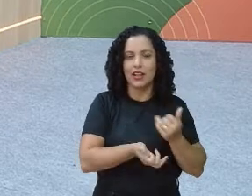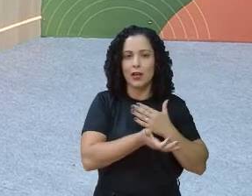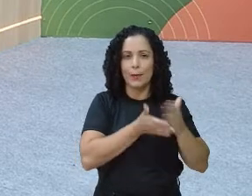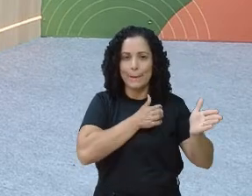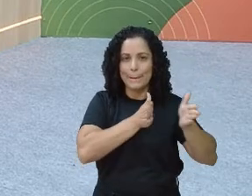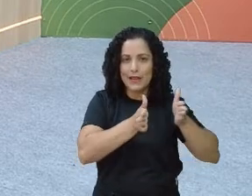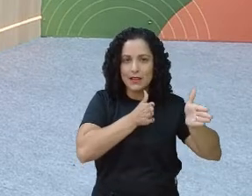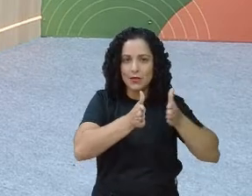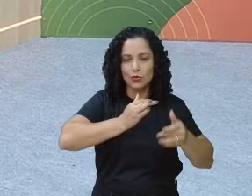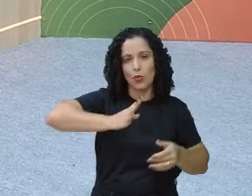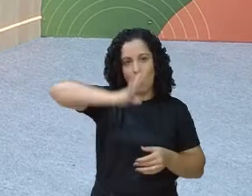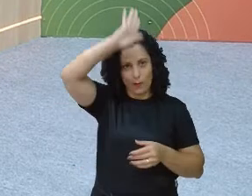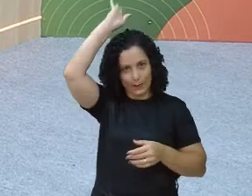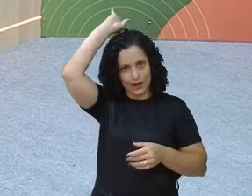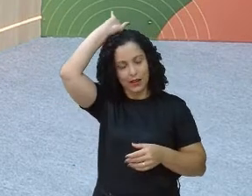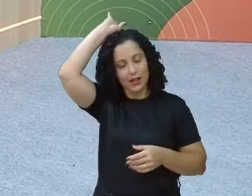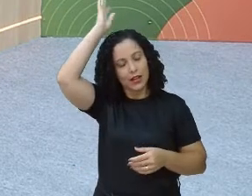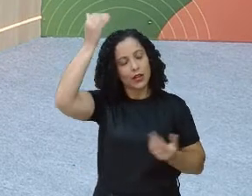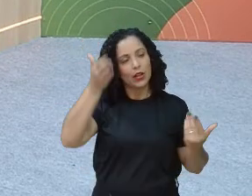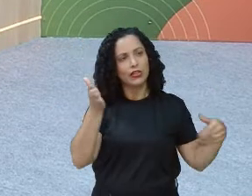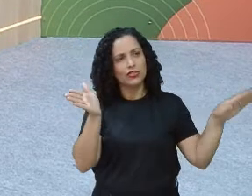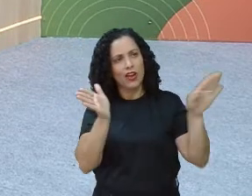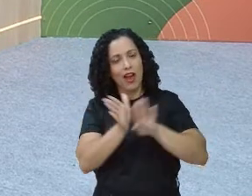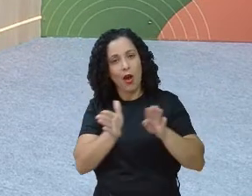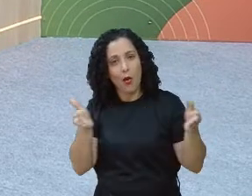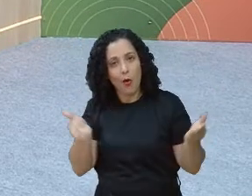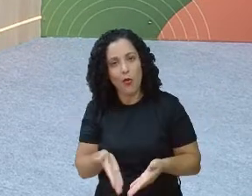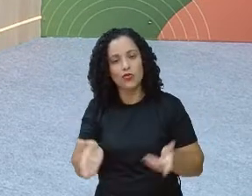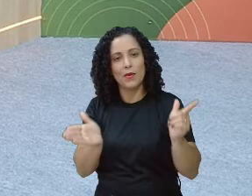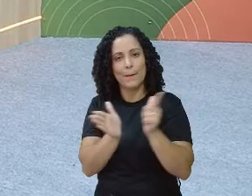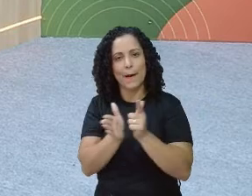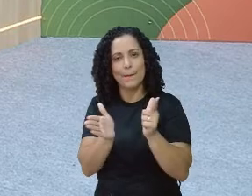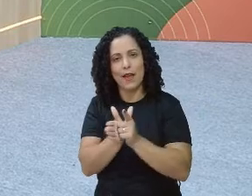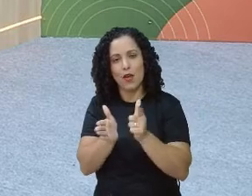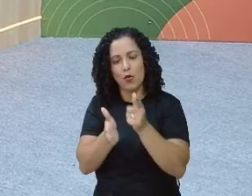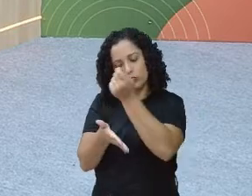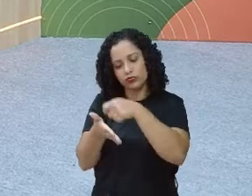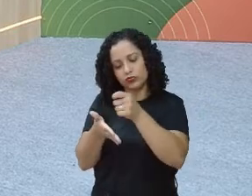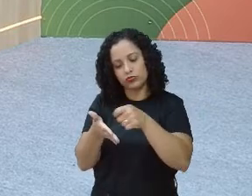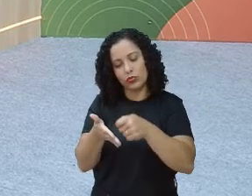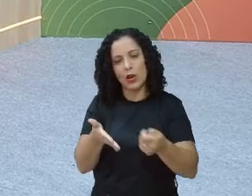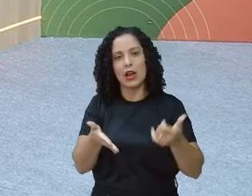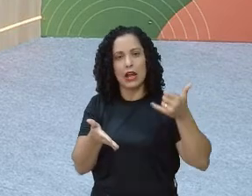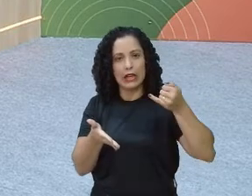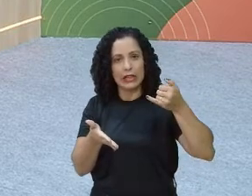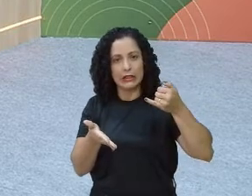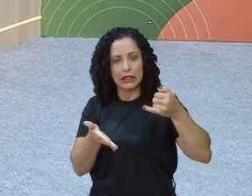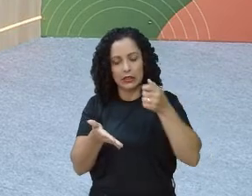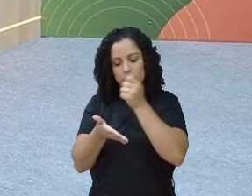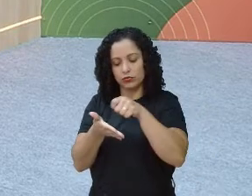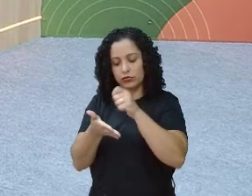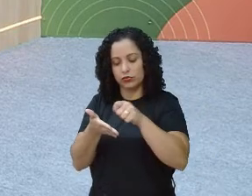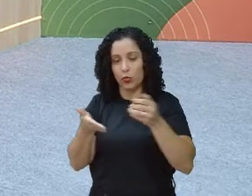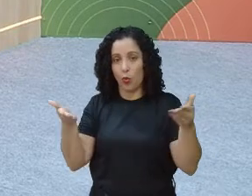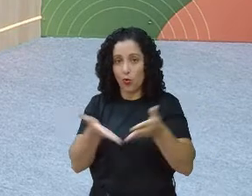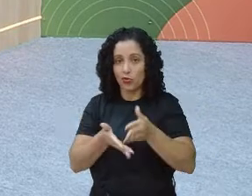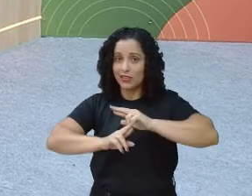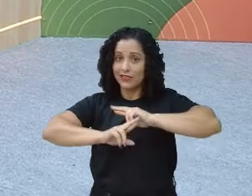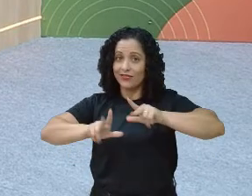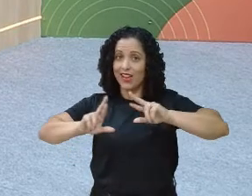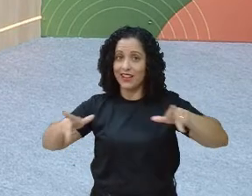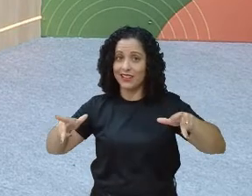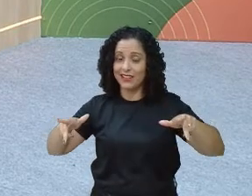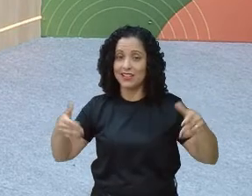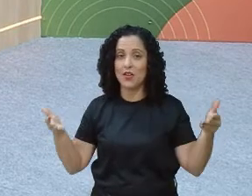chegou até a gente escrita em papel, com caneta esferográfica, ela hoje se modifica, ela